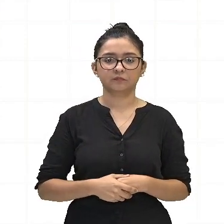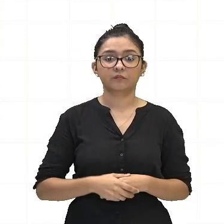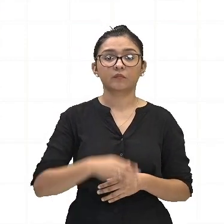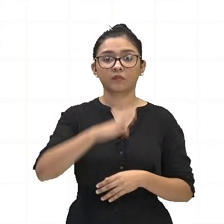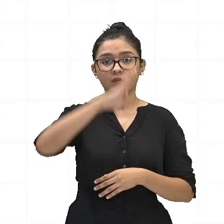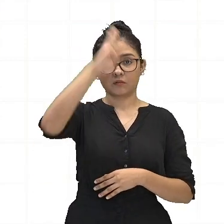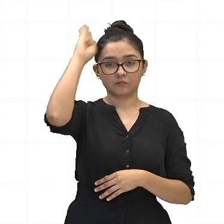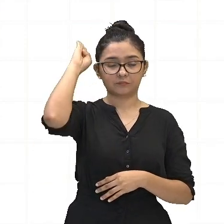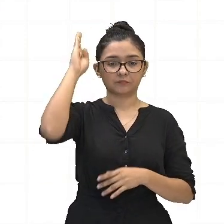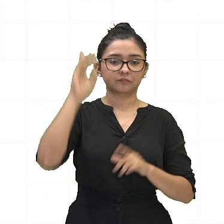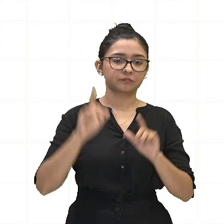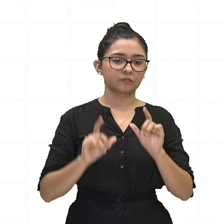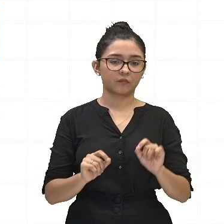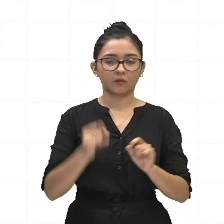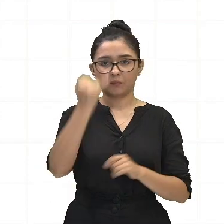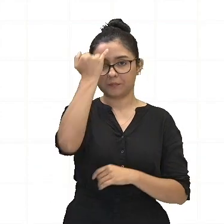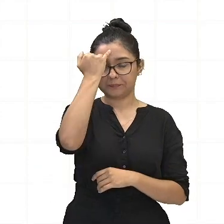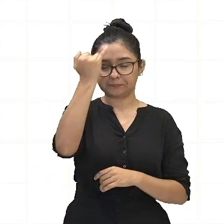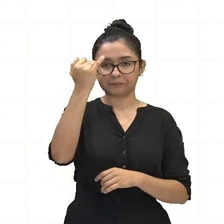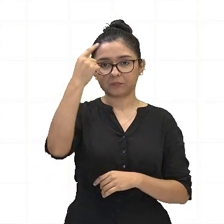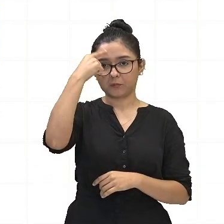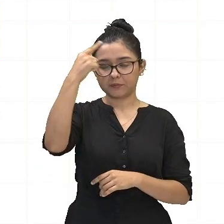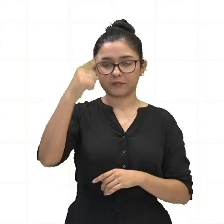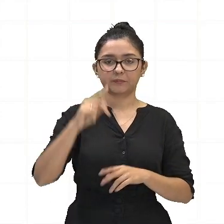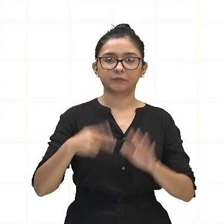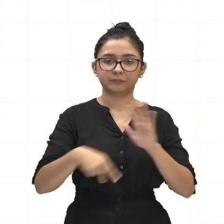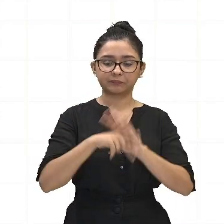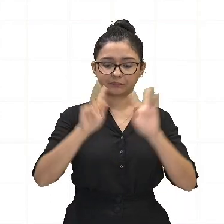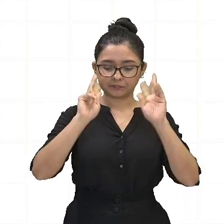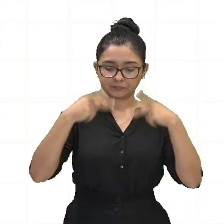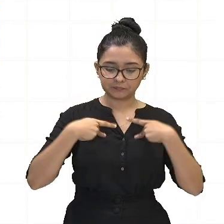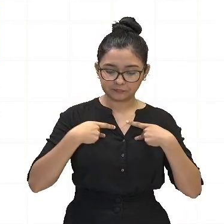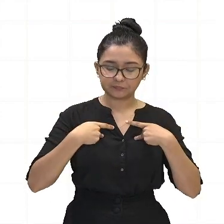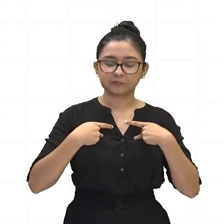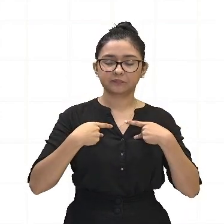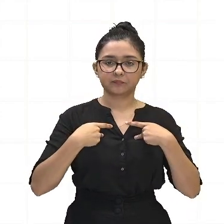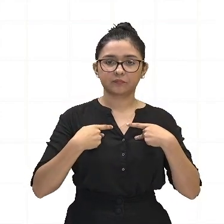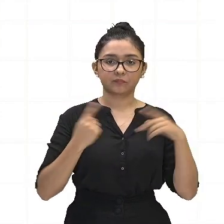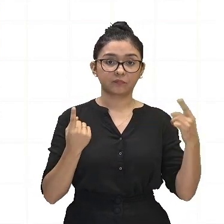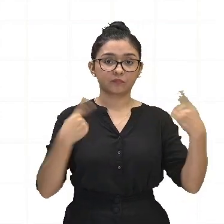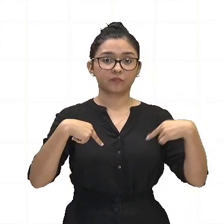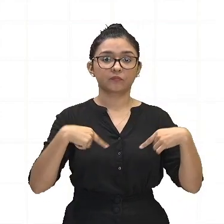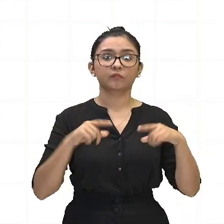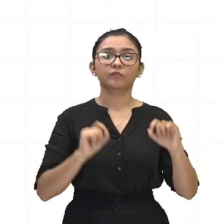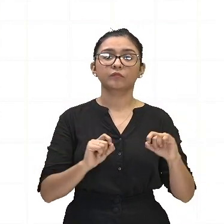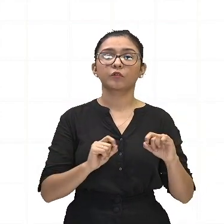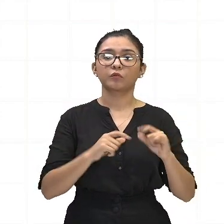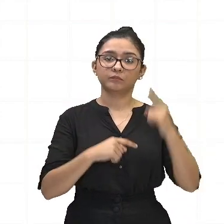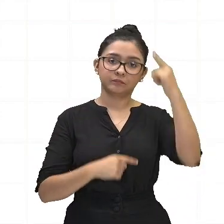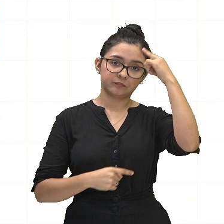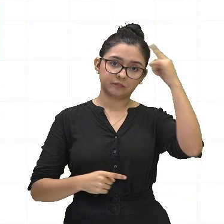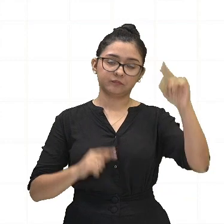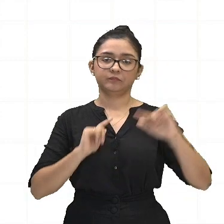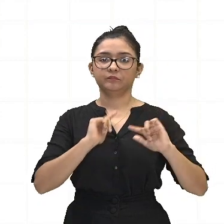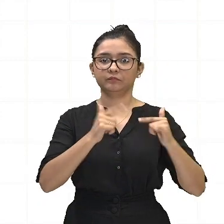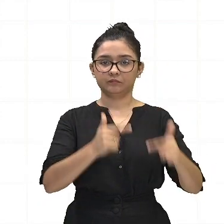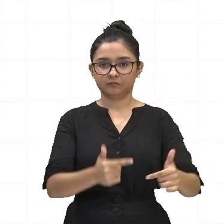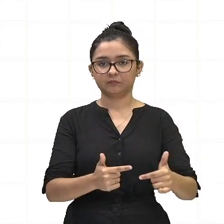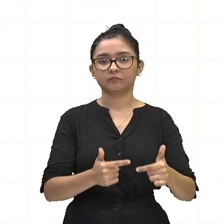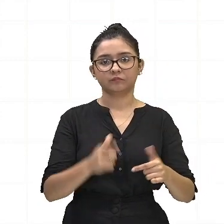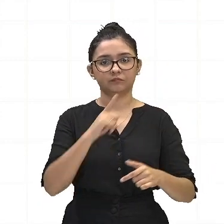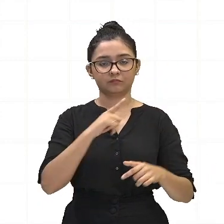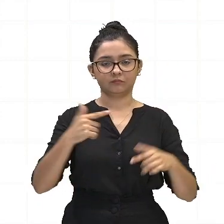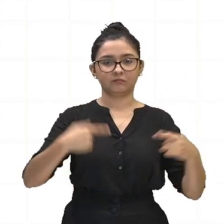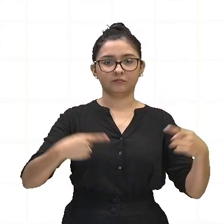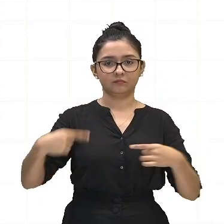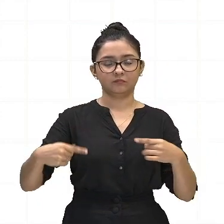greco-romanas, o pensamento humanista racional contra o pensamento tradicional que vigorava